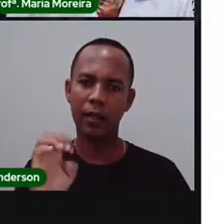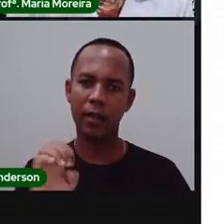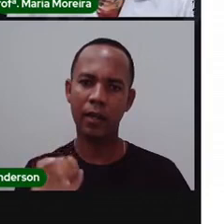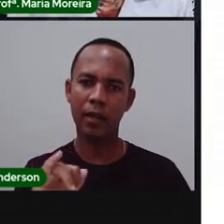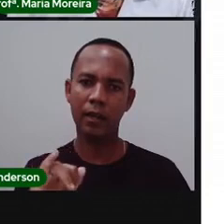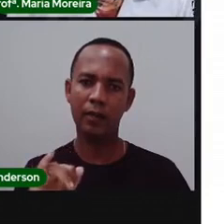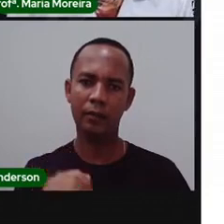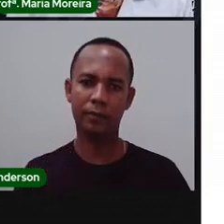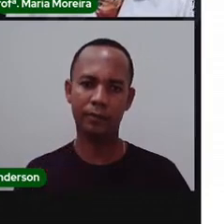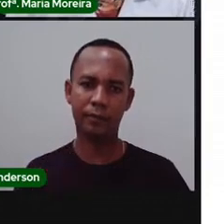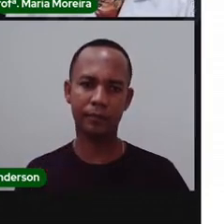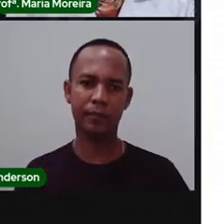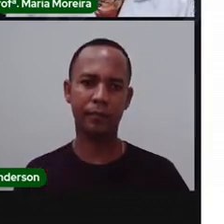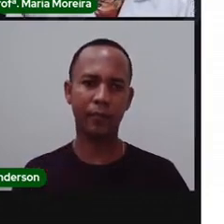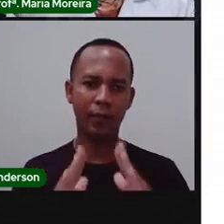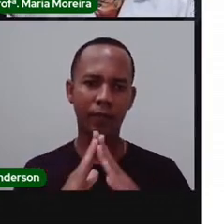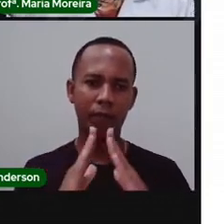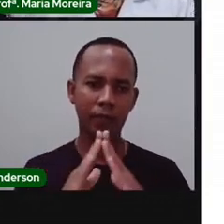Casa.